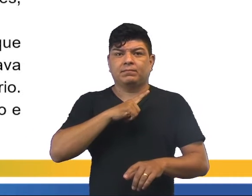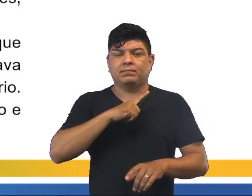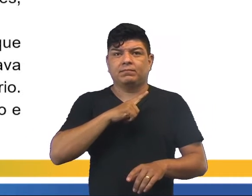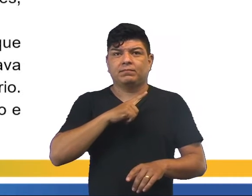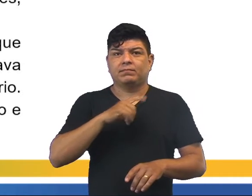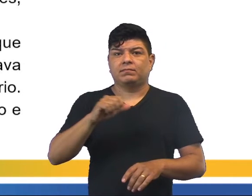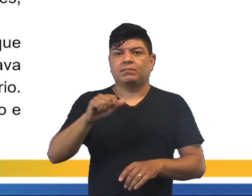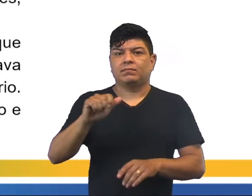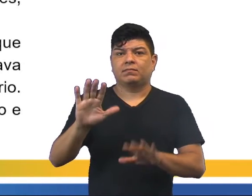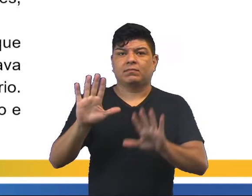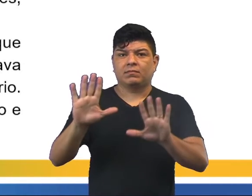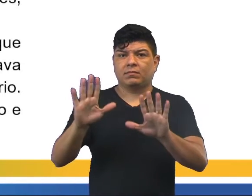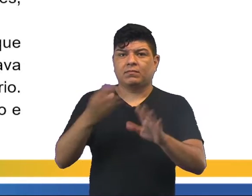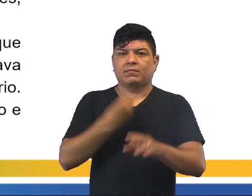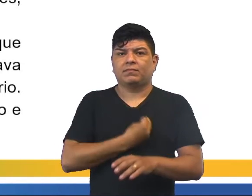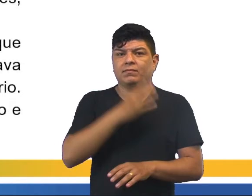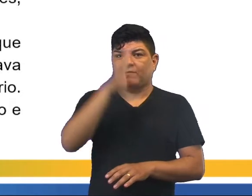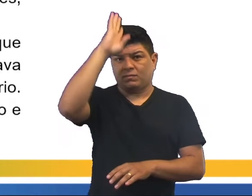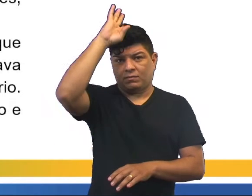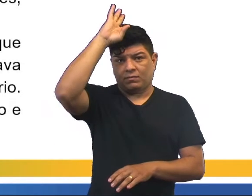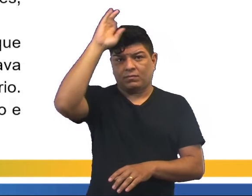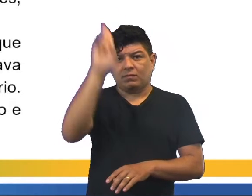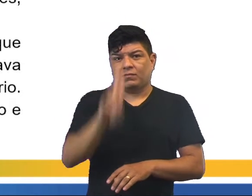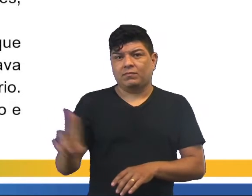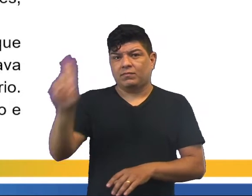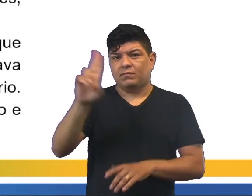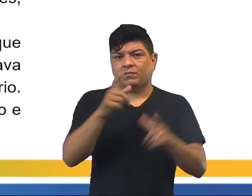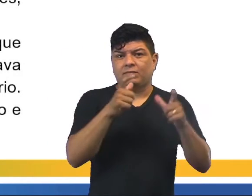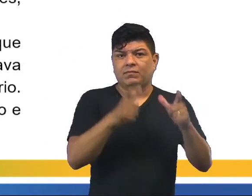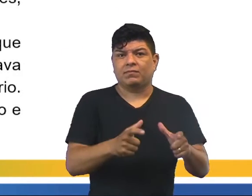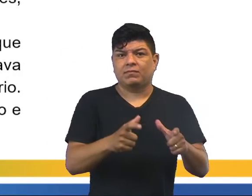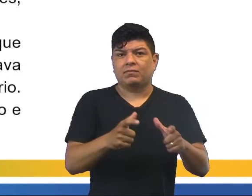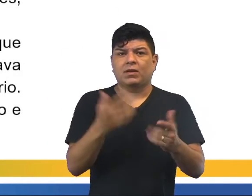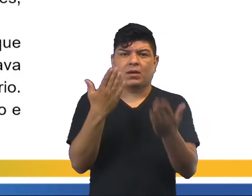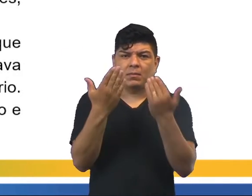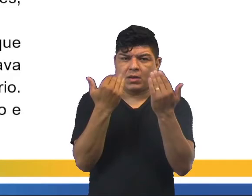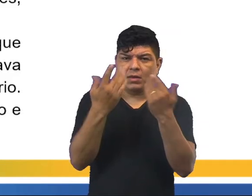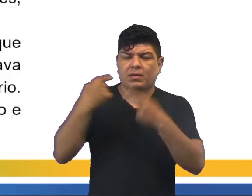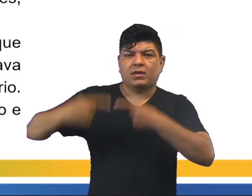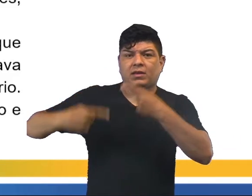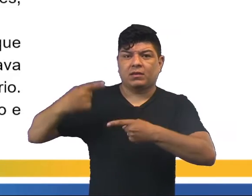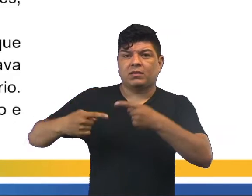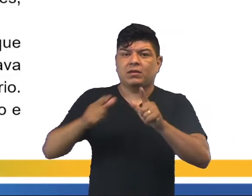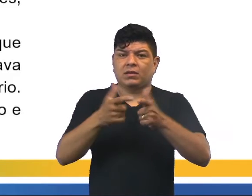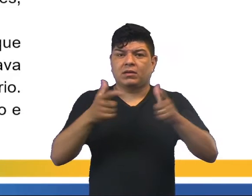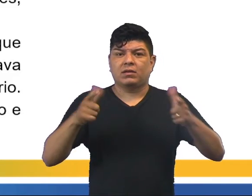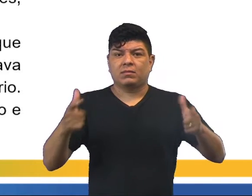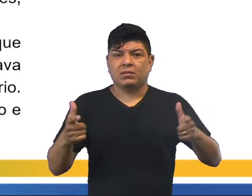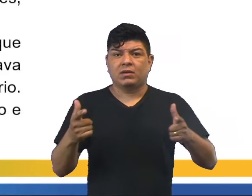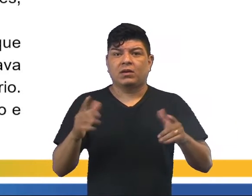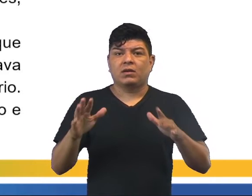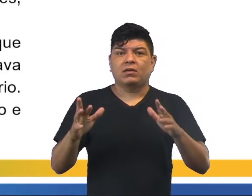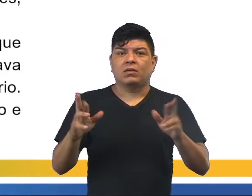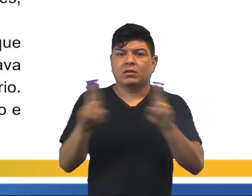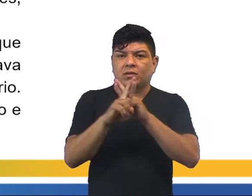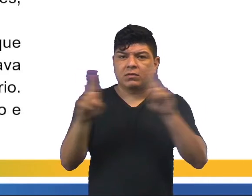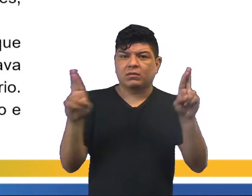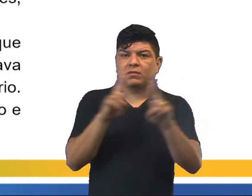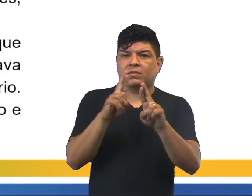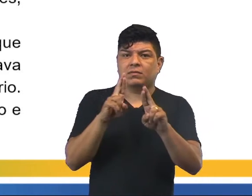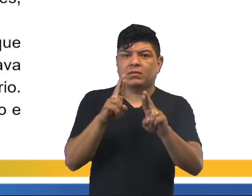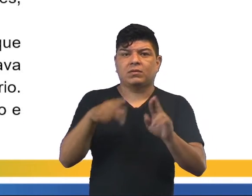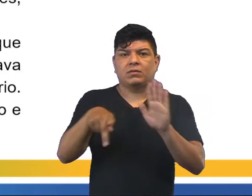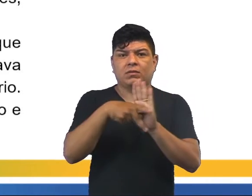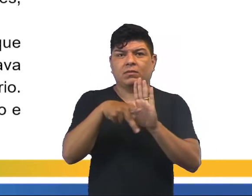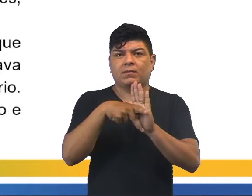da aristocracia romana, né? Eles utilizaram esses espaços para discutir política e ampliar seus relacionamentos pessoais,